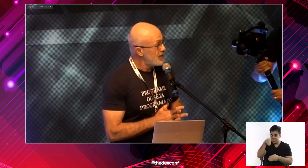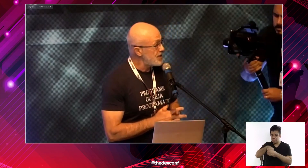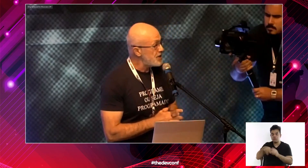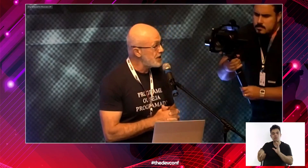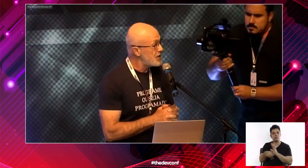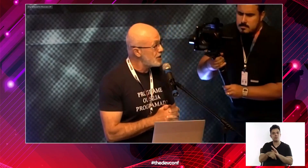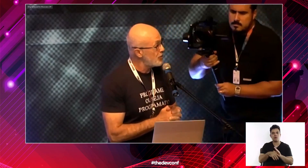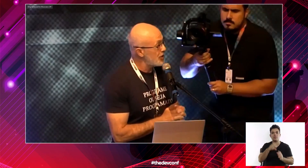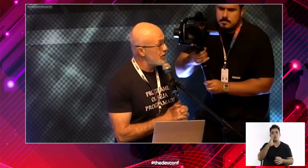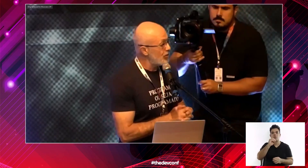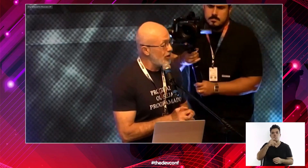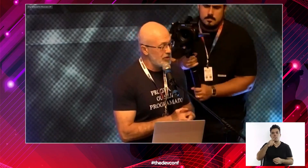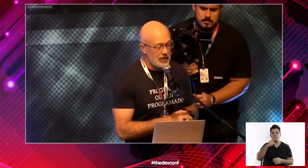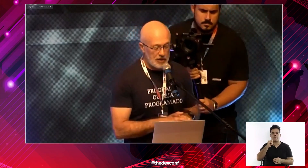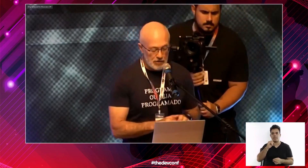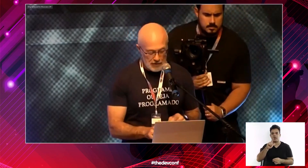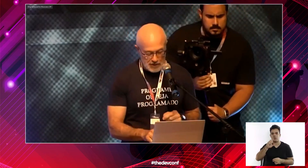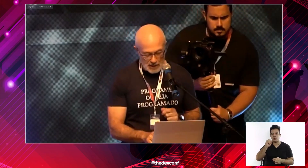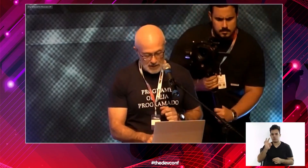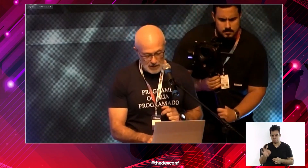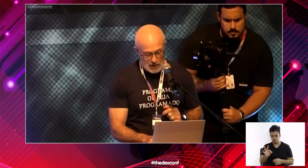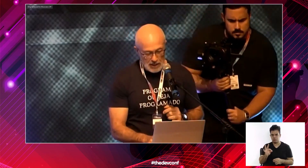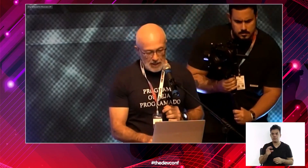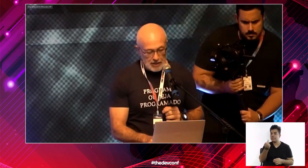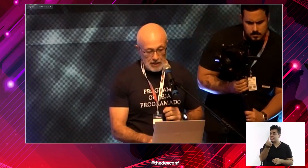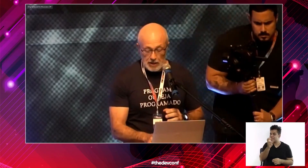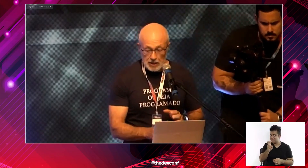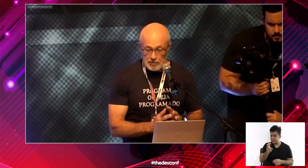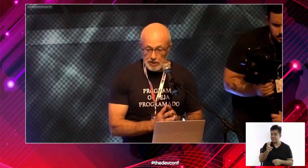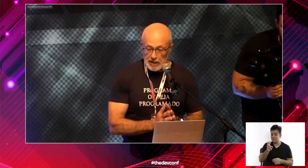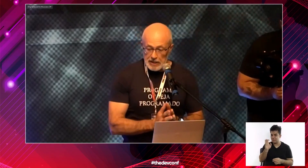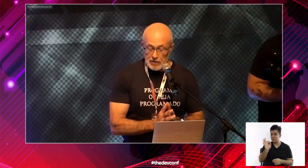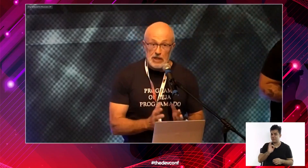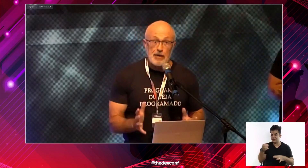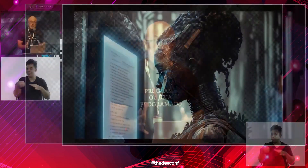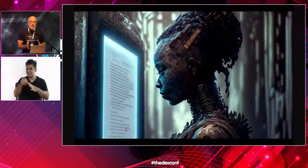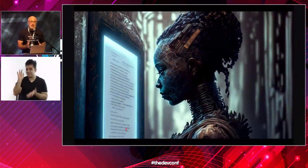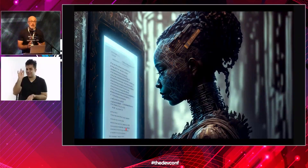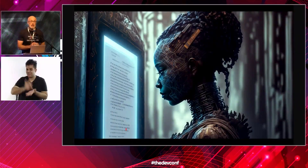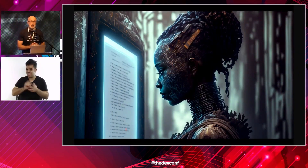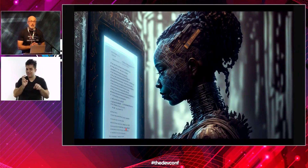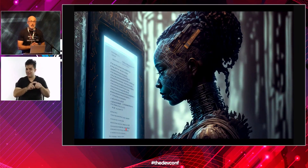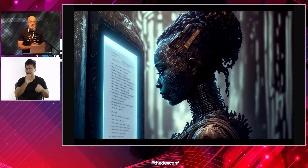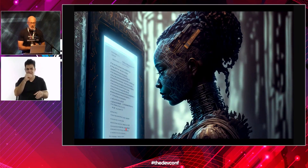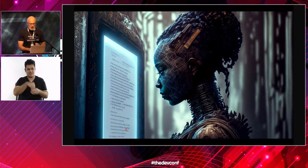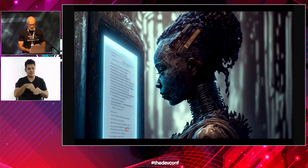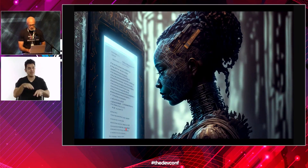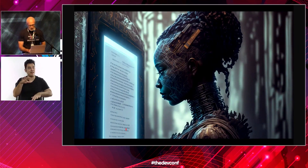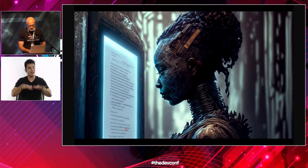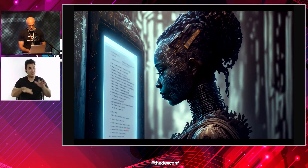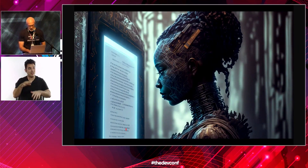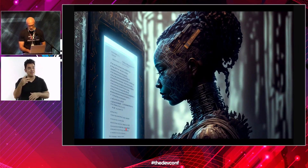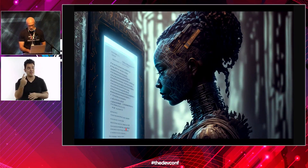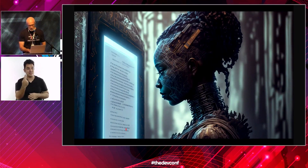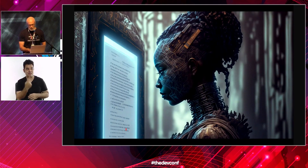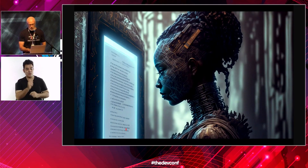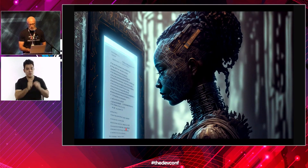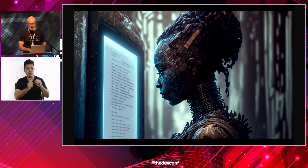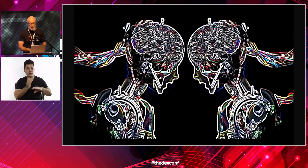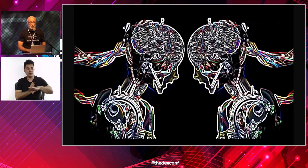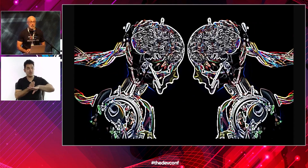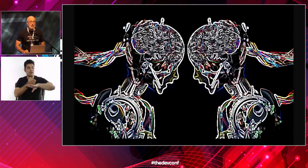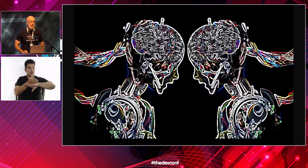Copilot. 65% do código, dados oficiais de GitHub. Então, de repente, a gente está entrando num